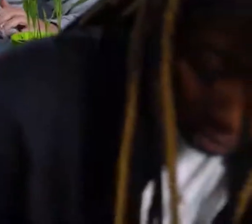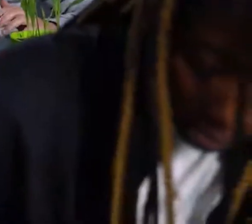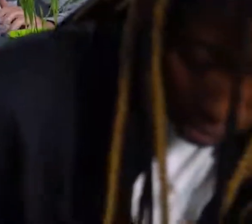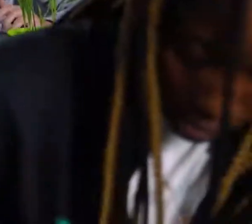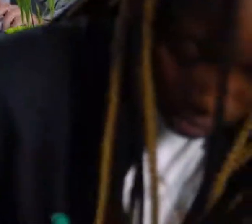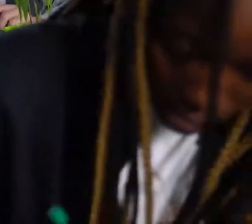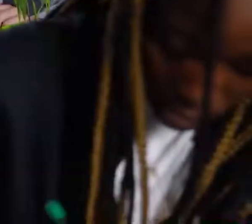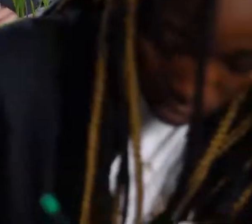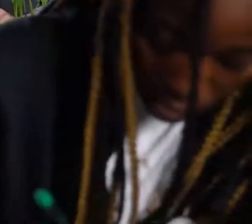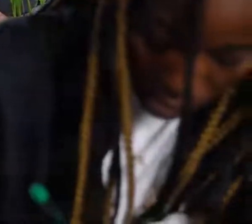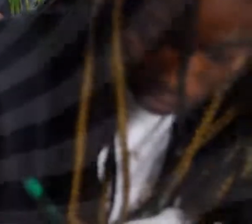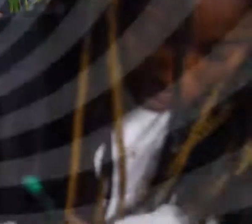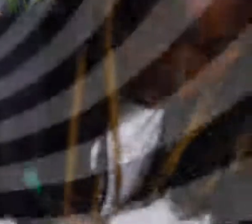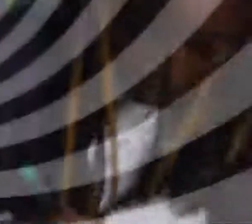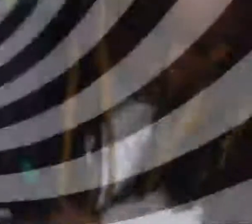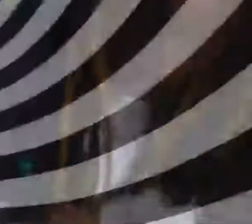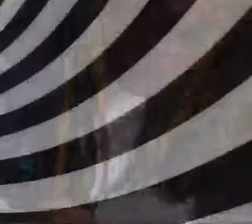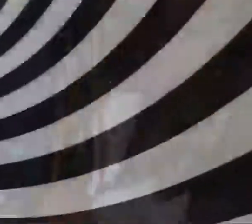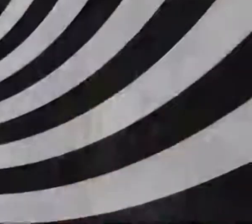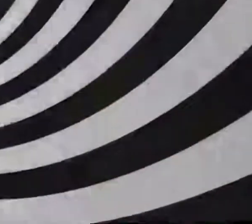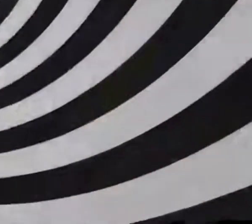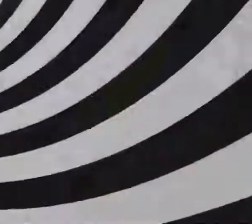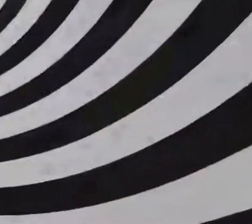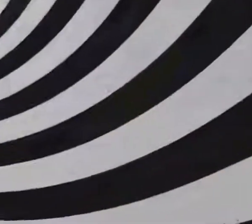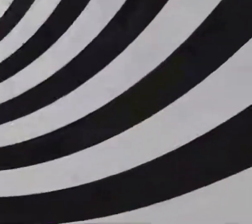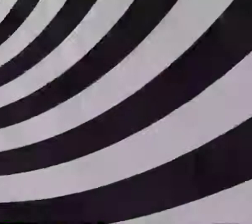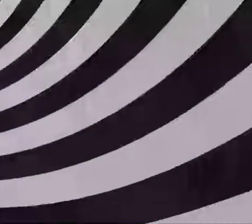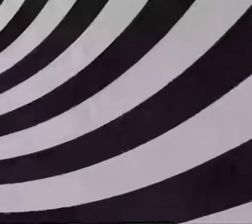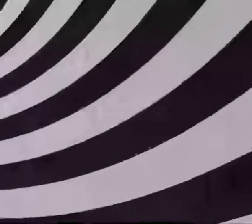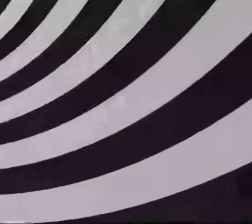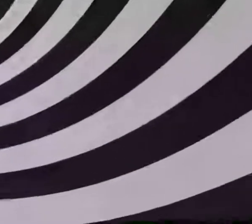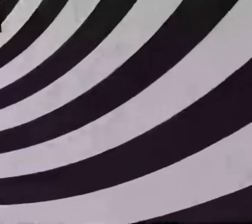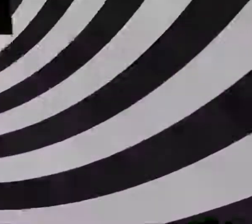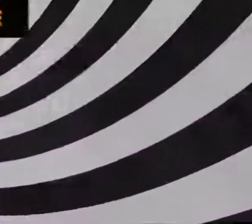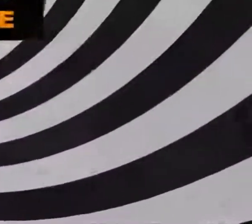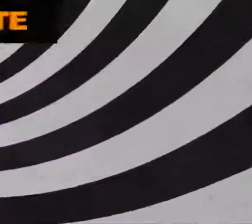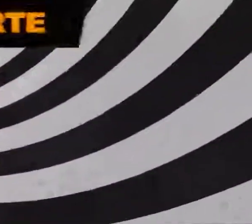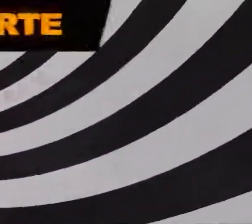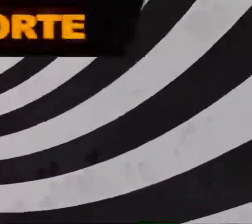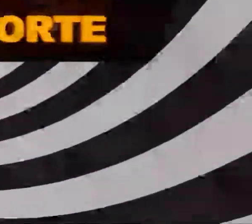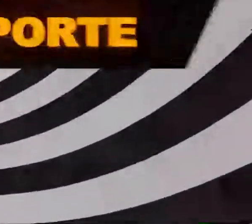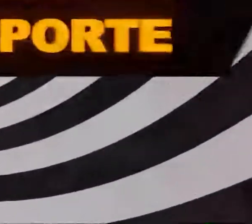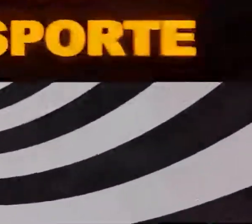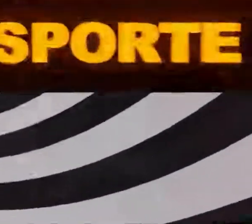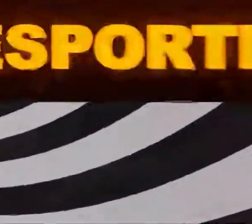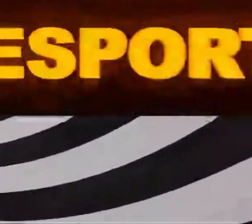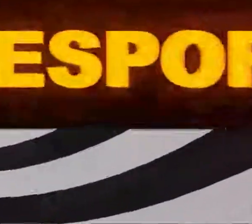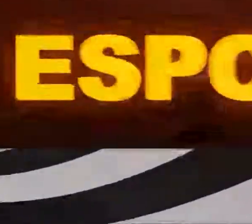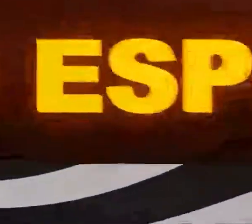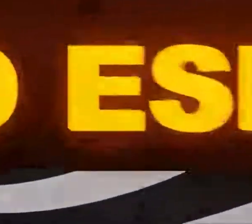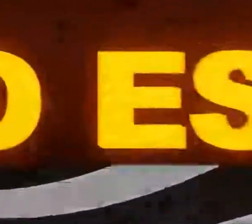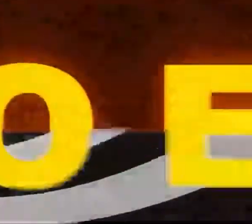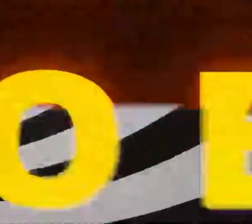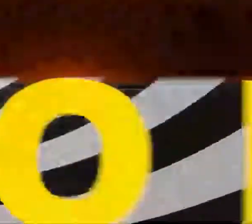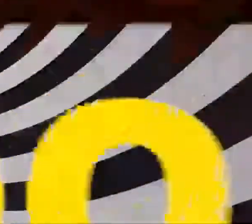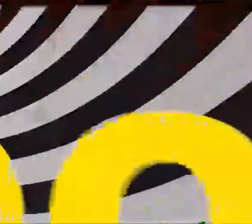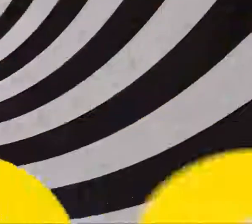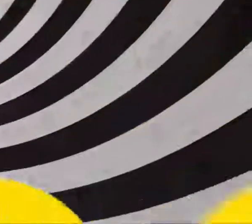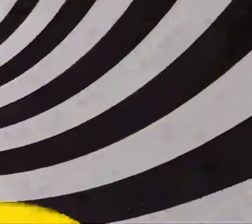Enem? Vamos lá! Manifestações sociais e culturais do esporte.